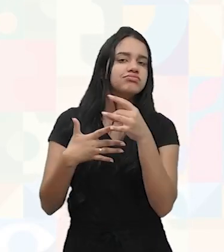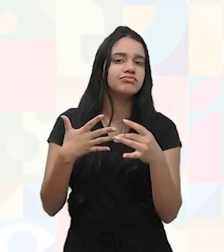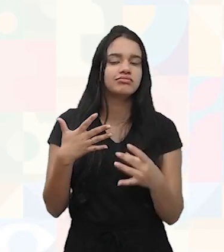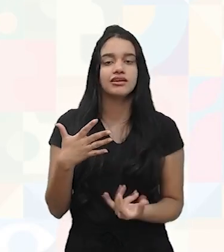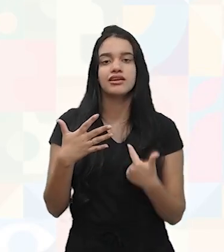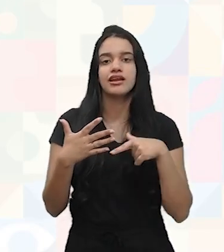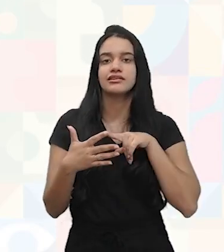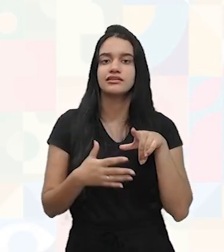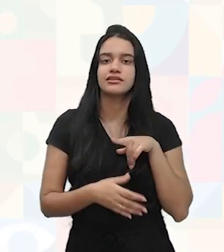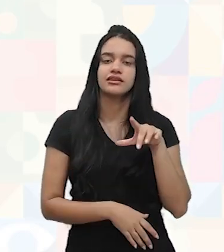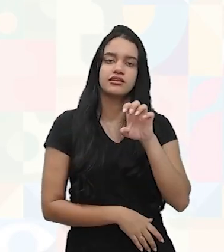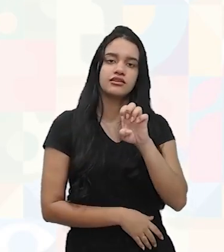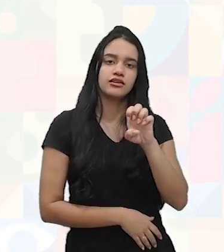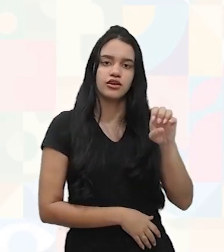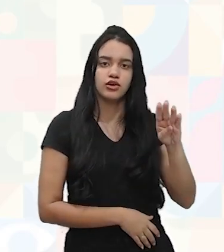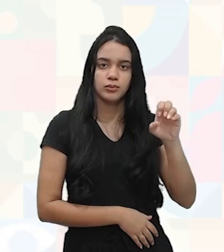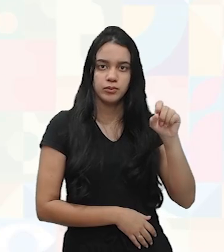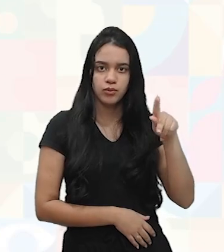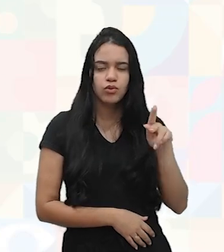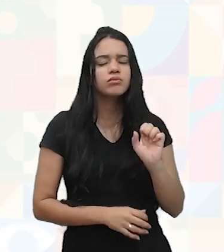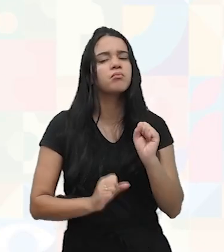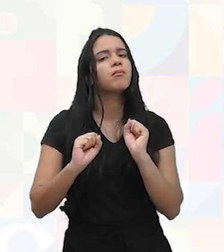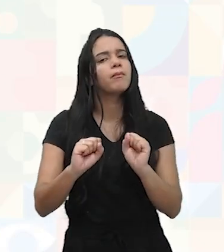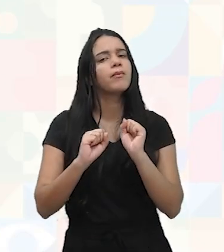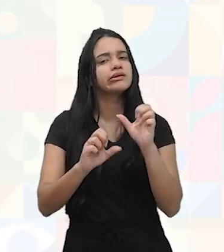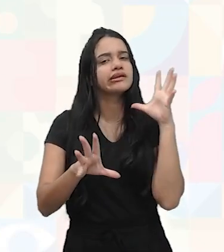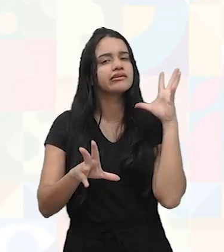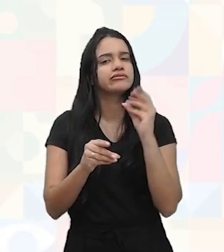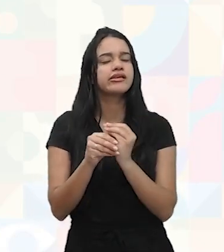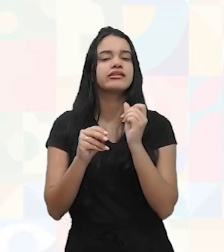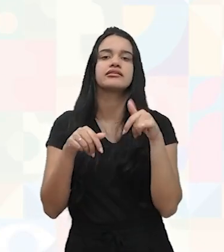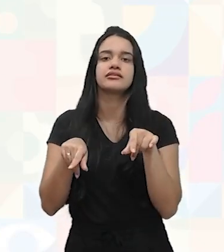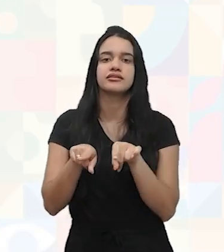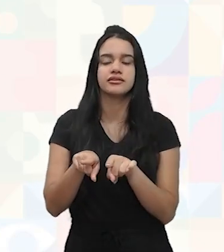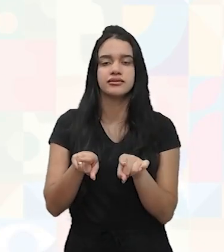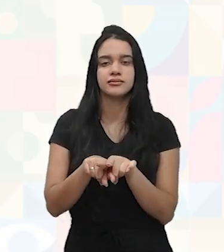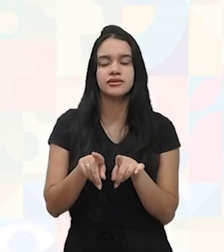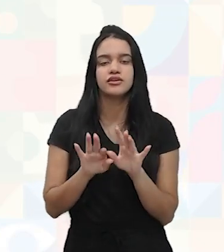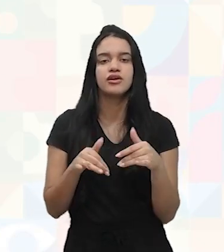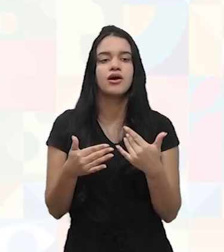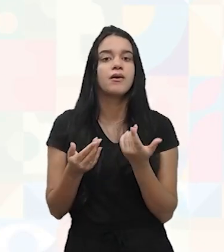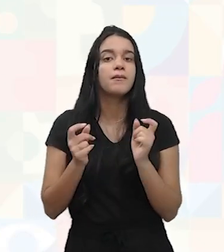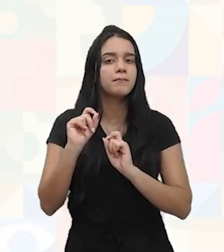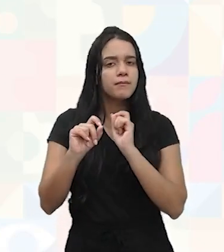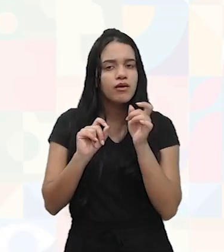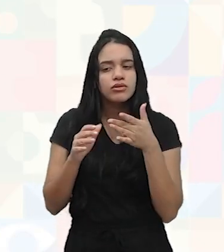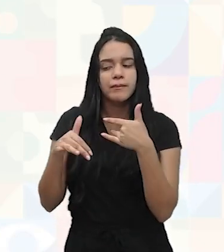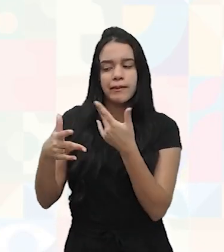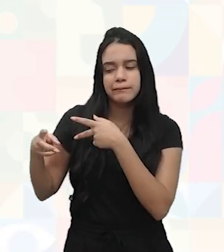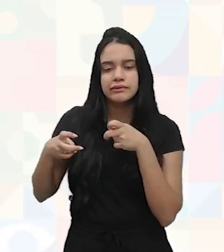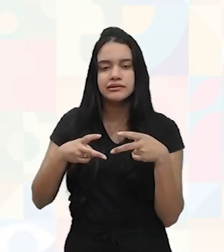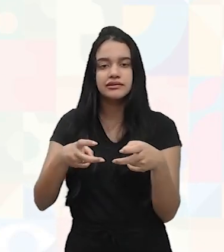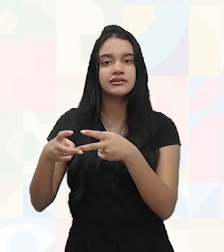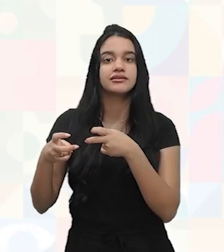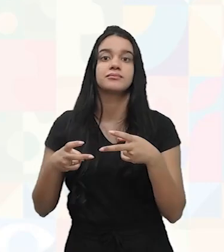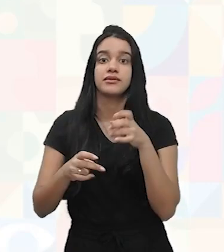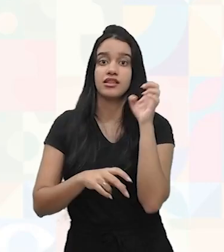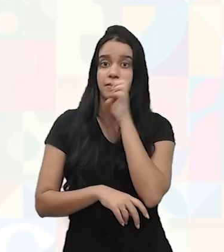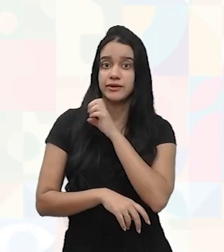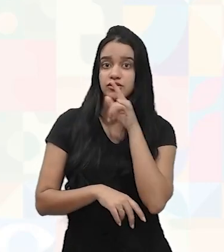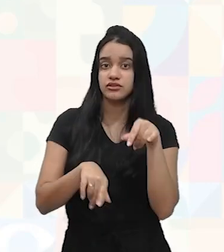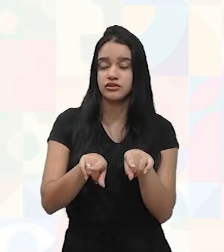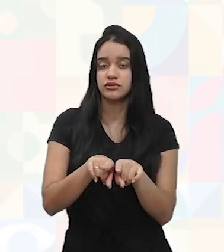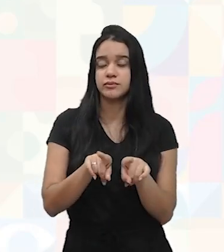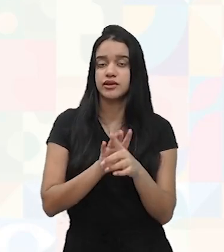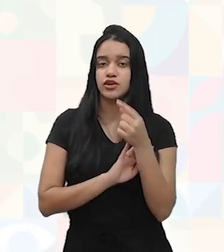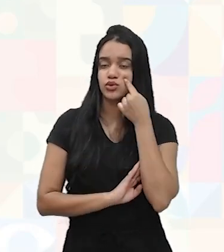no e-book vocês podem revisar, né, todos os pontos que a gente deve considerar para dimensionar essa brigada de incêndio e emergência. E aí